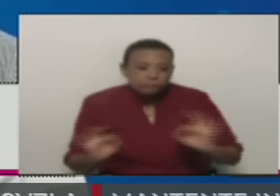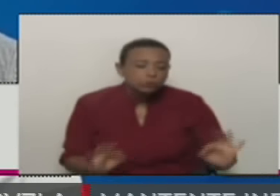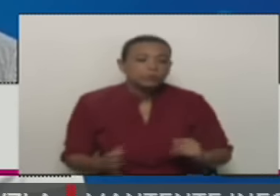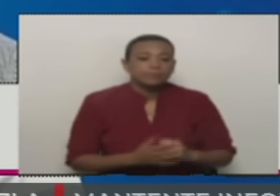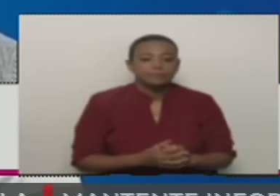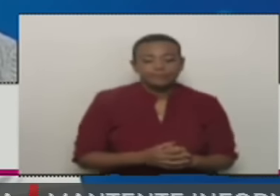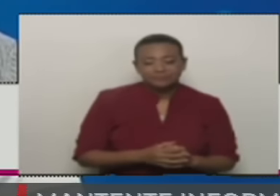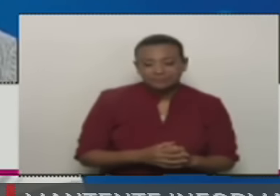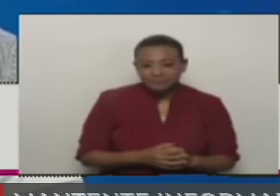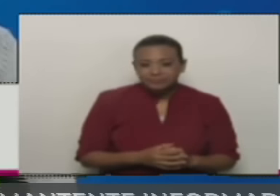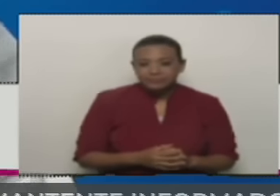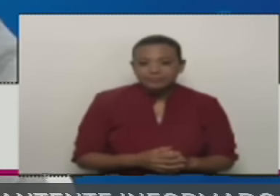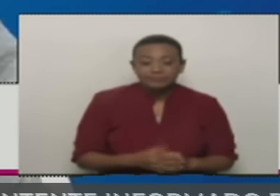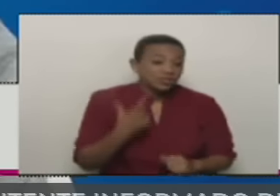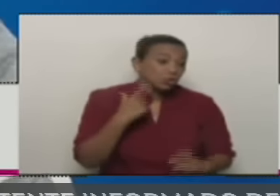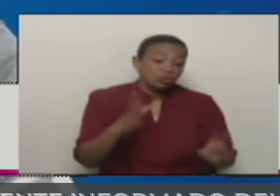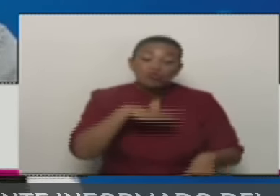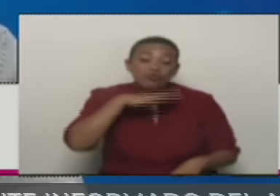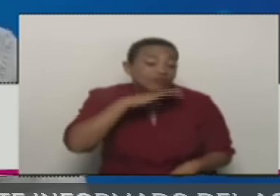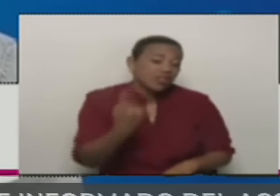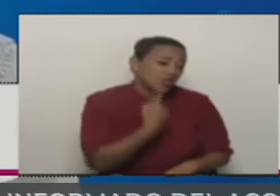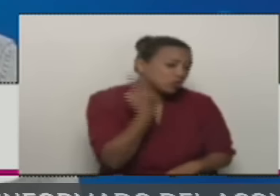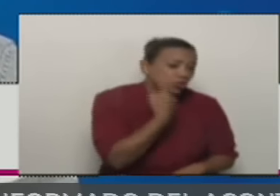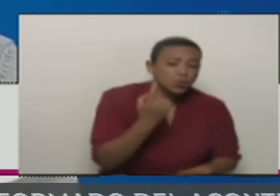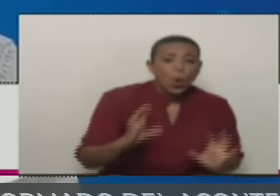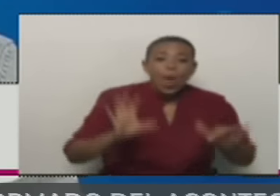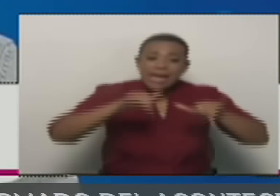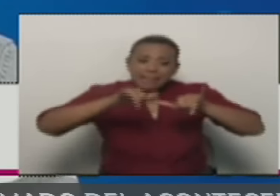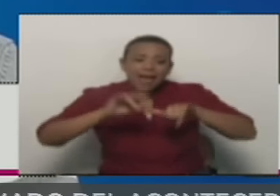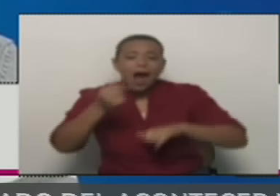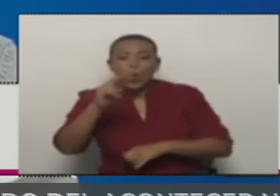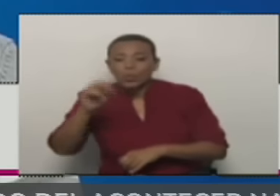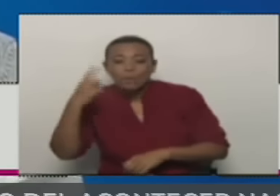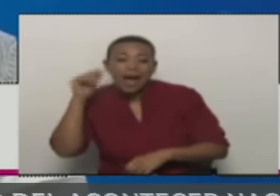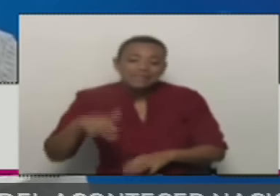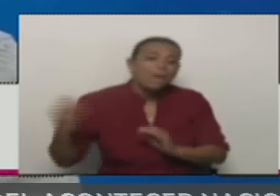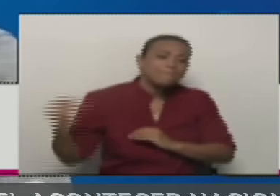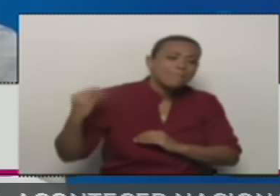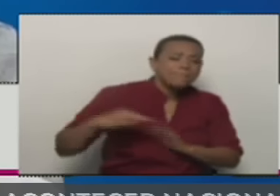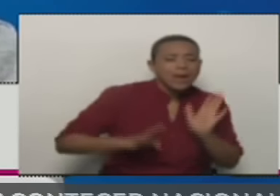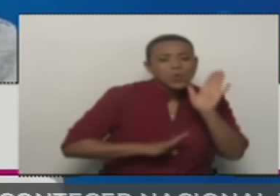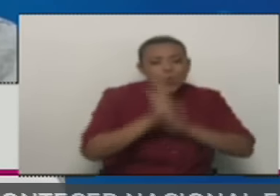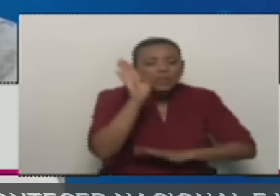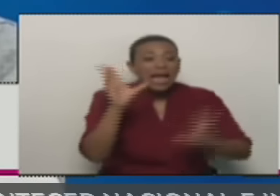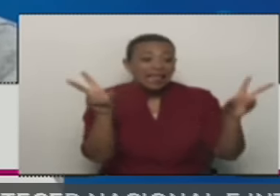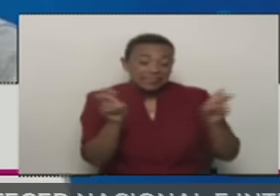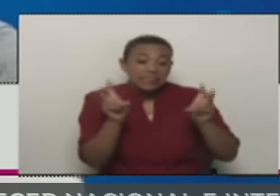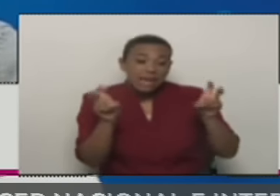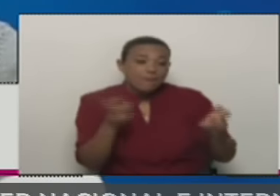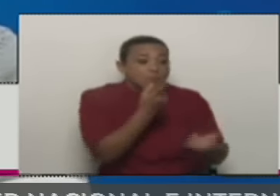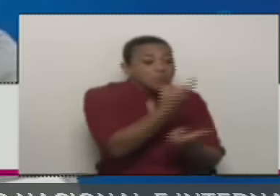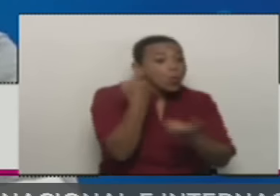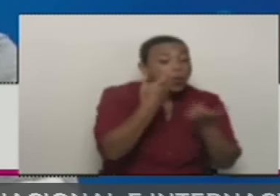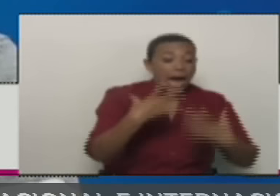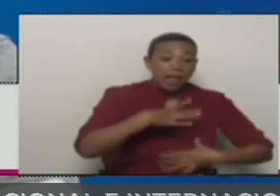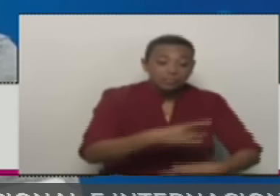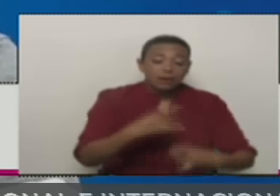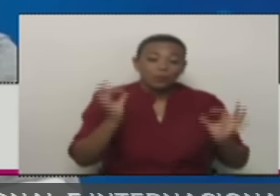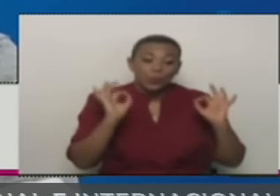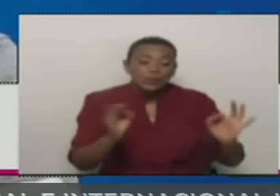agroecologia. Ya no es suficiente solamente con ser un ingeniero agrónomo, debemos seguir avanzando. Y hemos tenido la